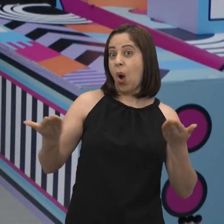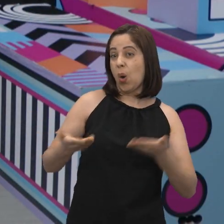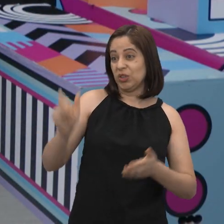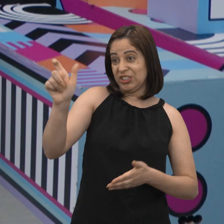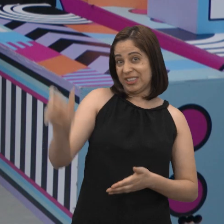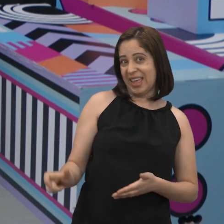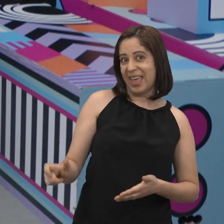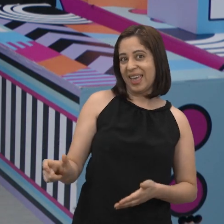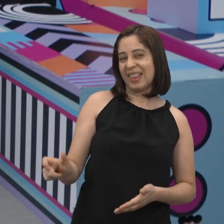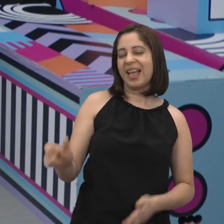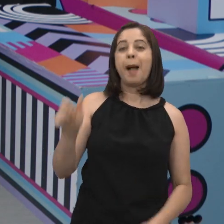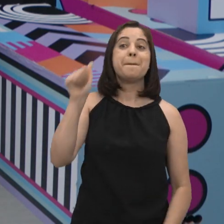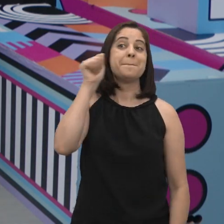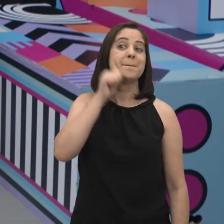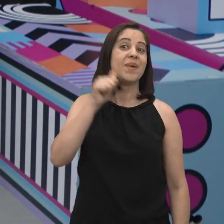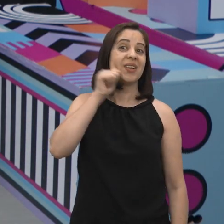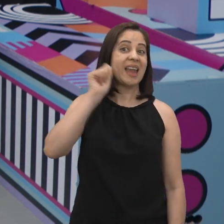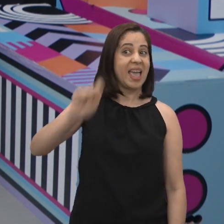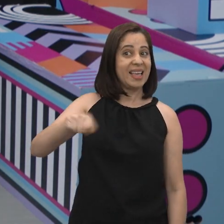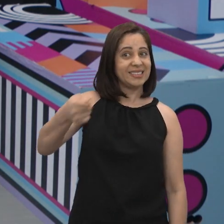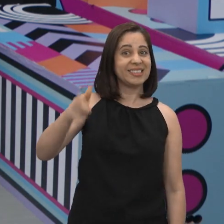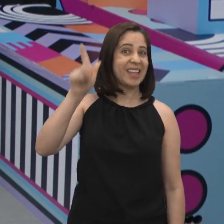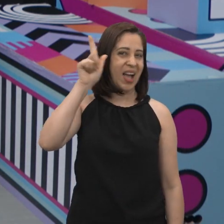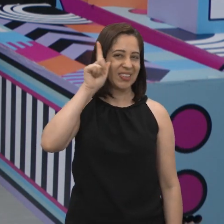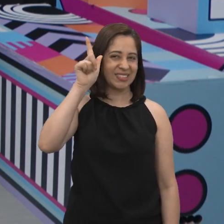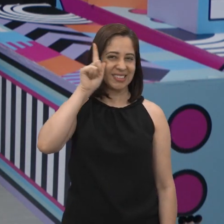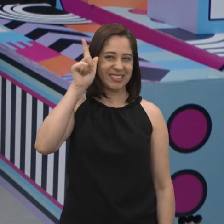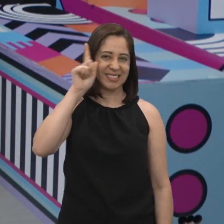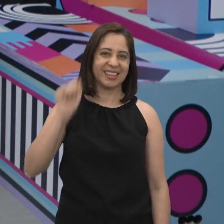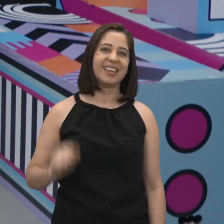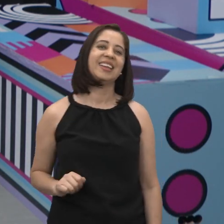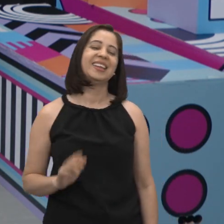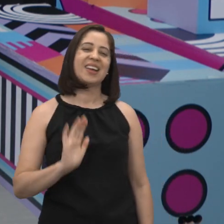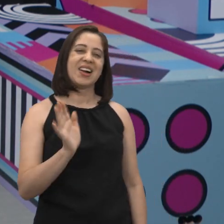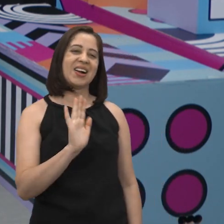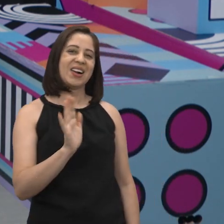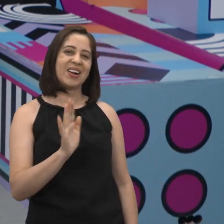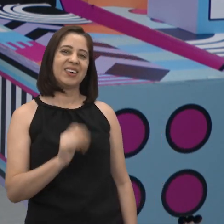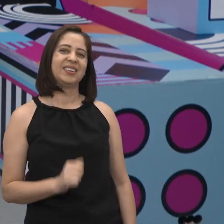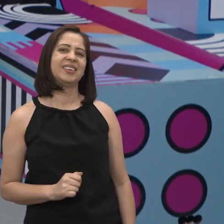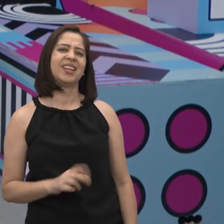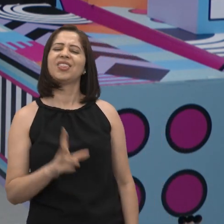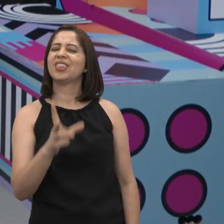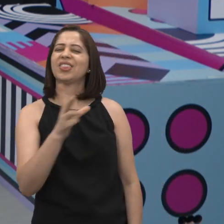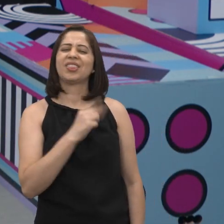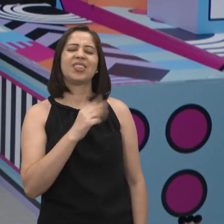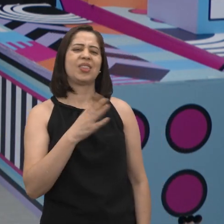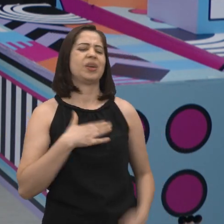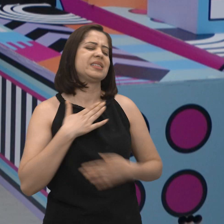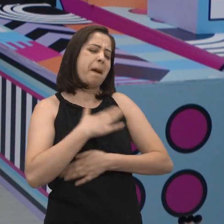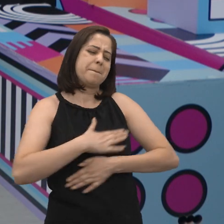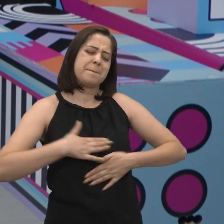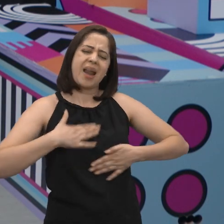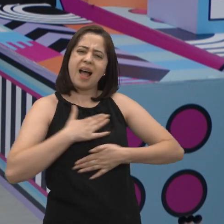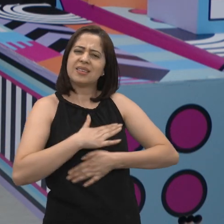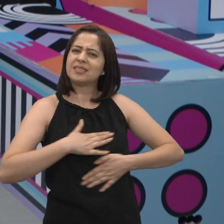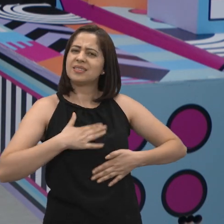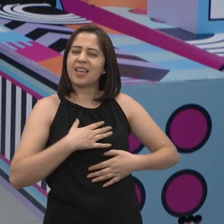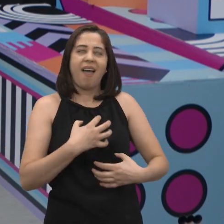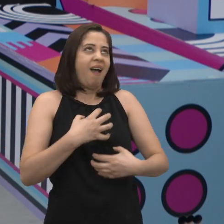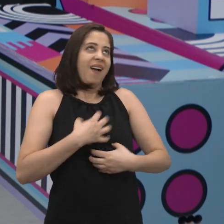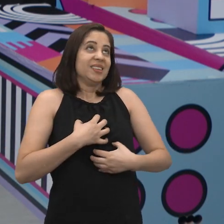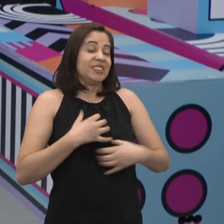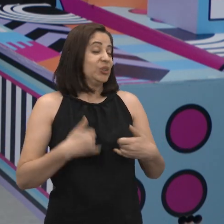nós temos uma nova convidada, uma nova colunista, Gisele Lopes. Oi, meninos. Tudo bom, Gi? Ai, tudo bom ótimo, que prazer.